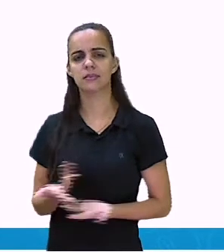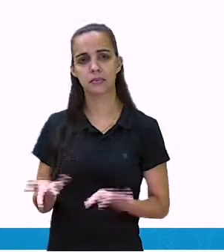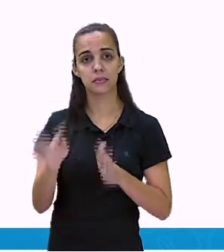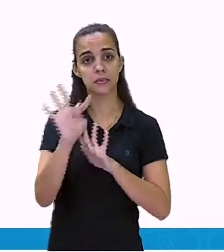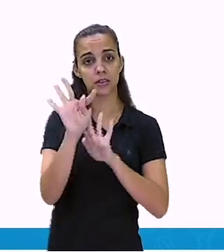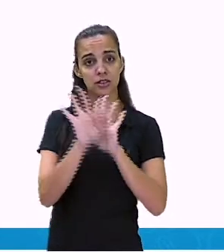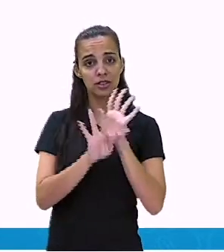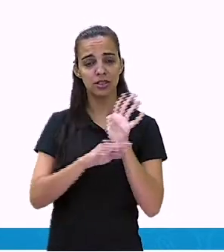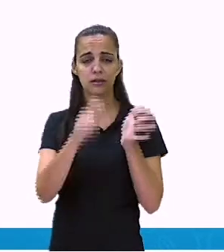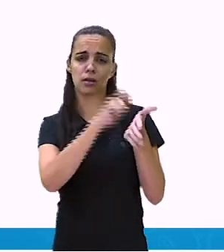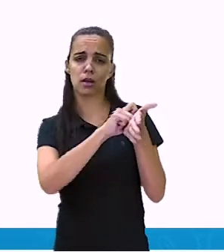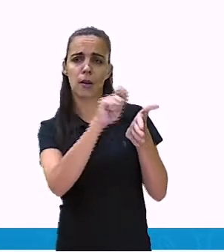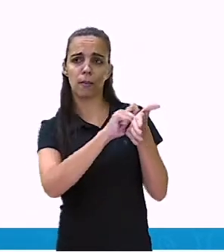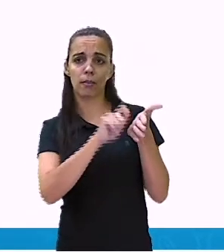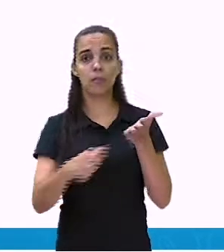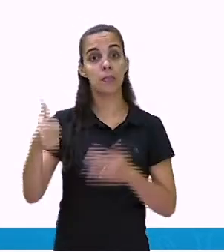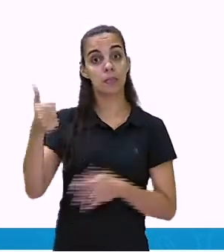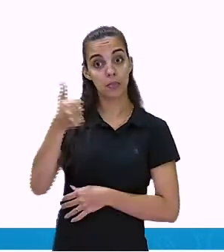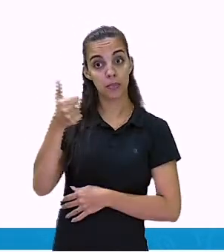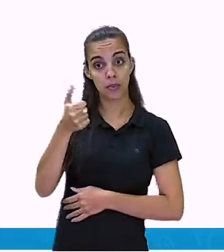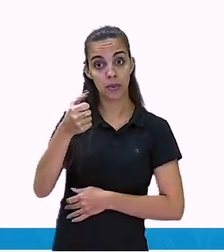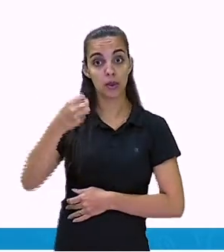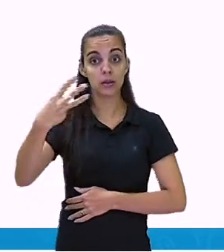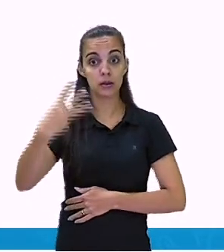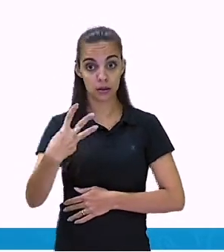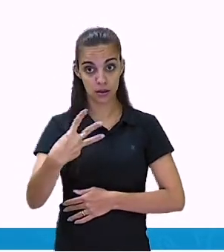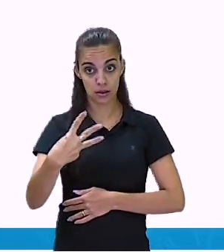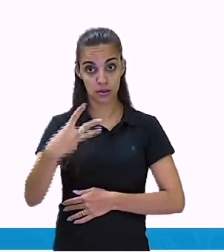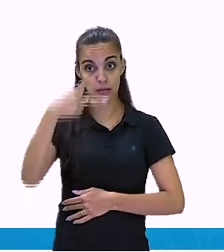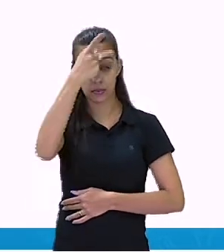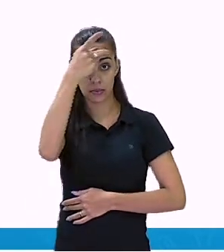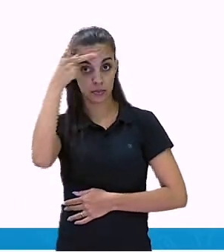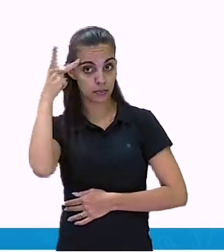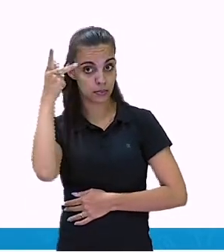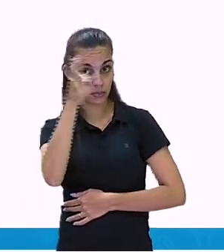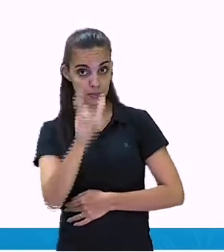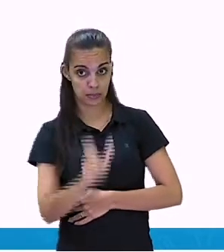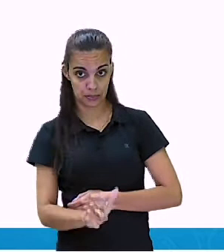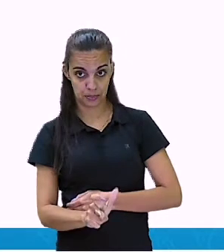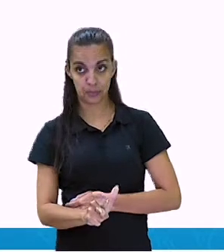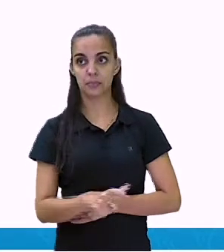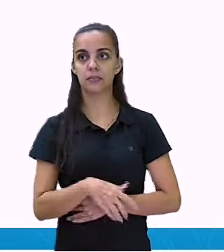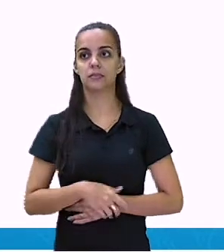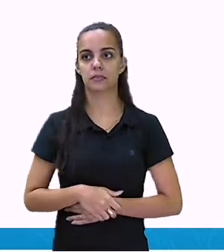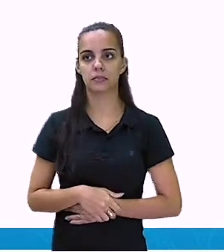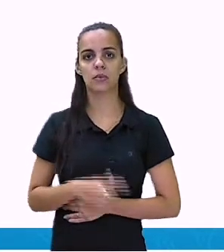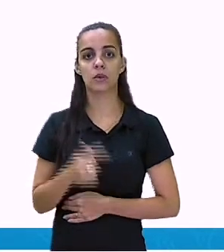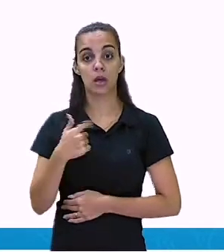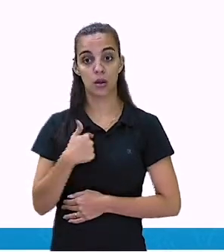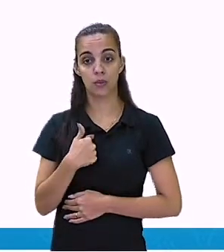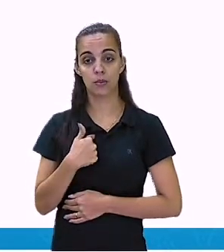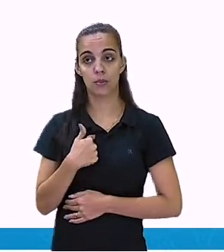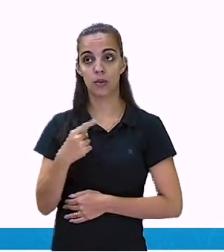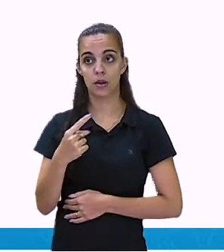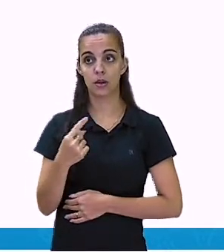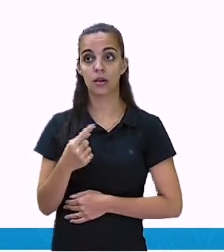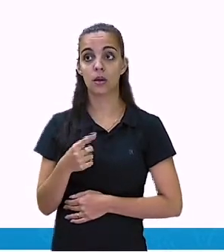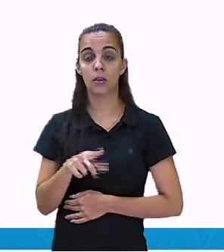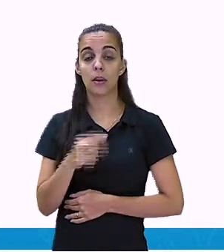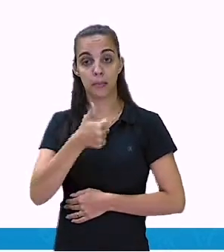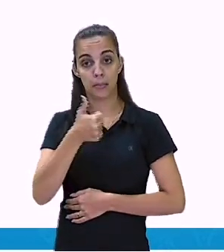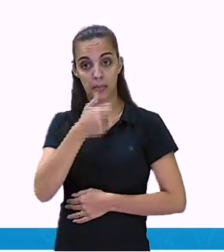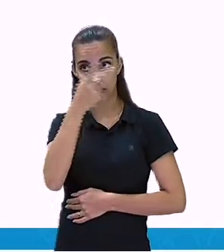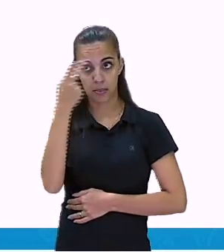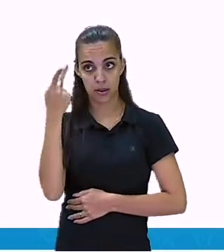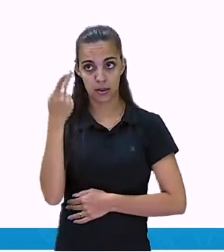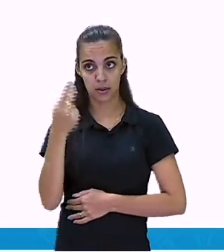textos escritos em primeira e terceira pessoa. Eu, primeira